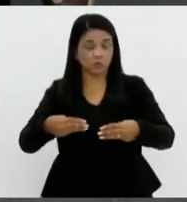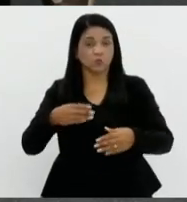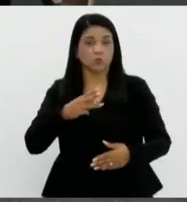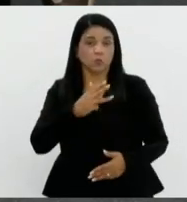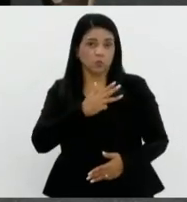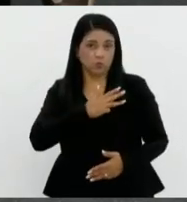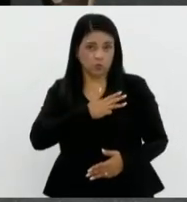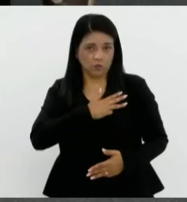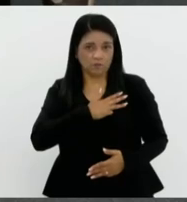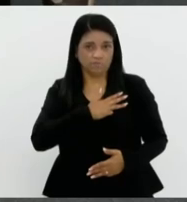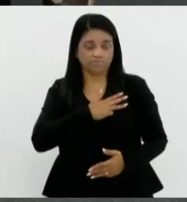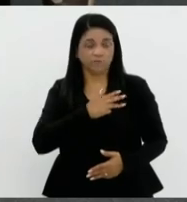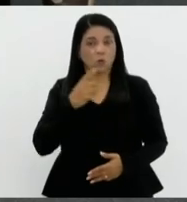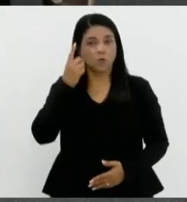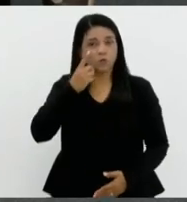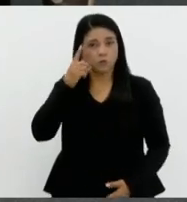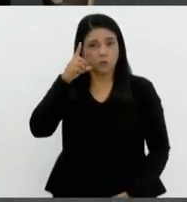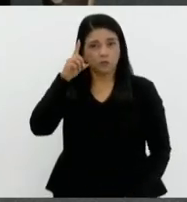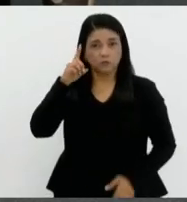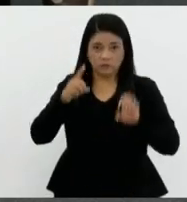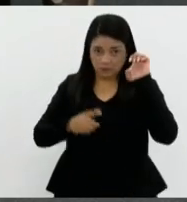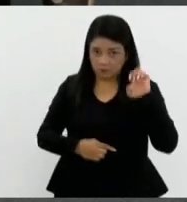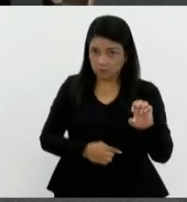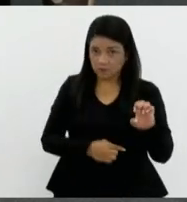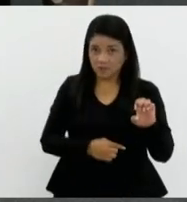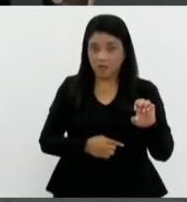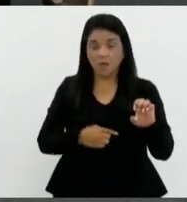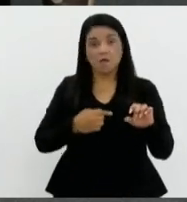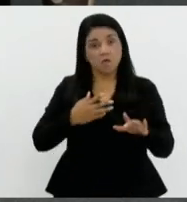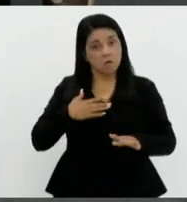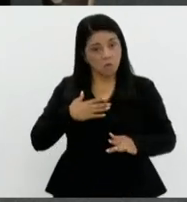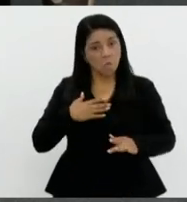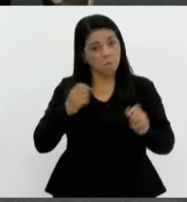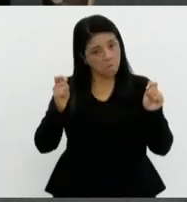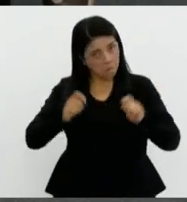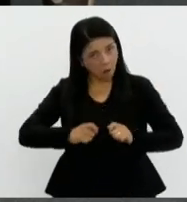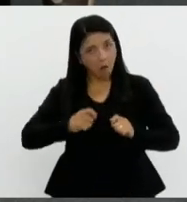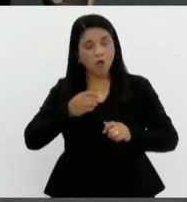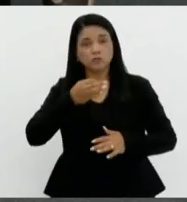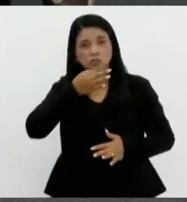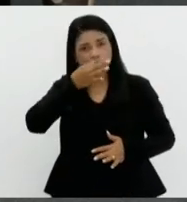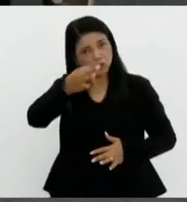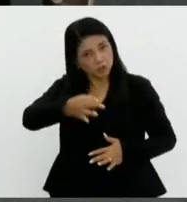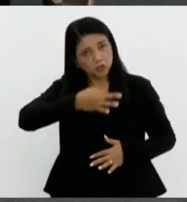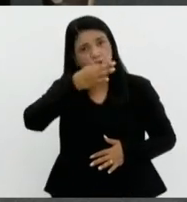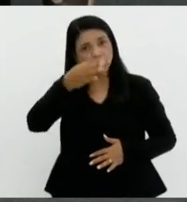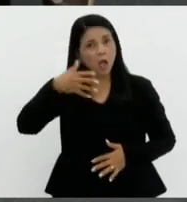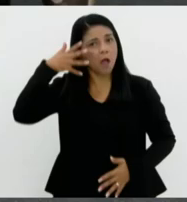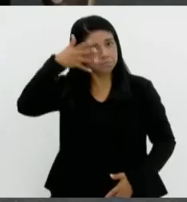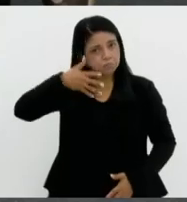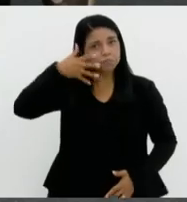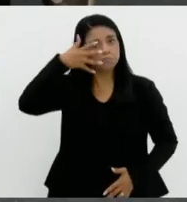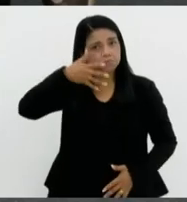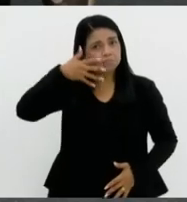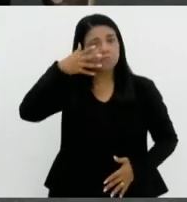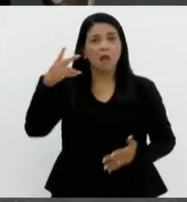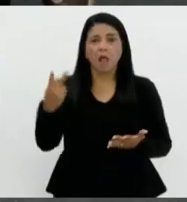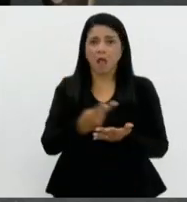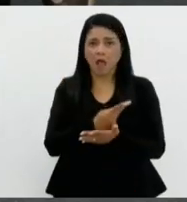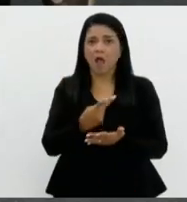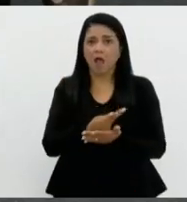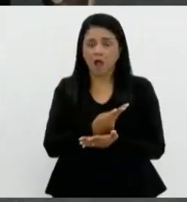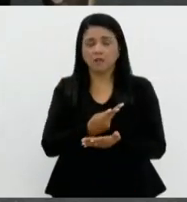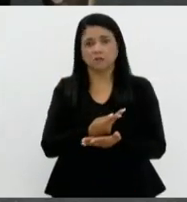me impede de criticar uma fala equivocada. Ao contrário, eu sou daqueles que, criticando a